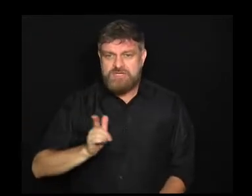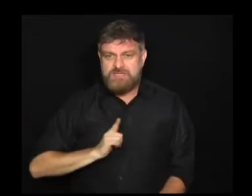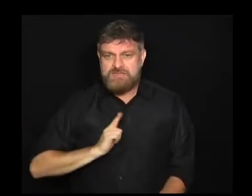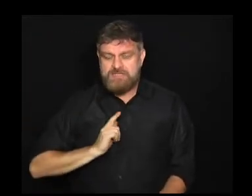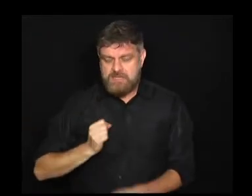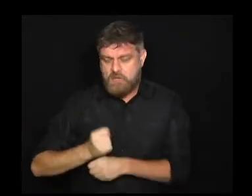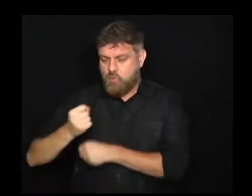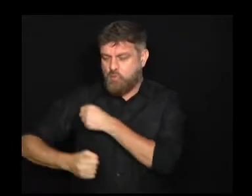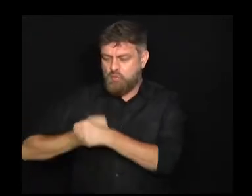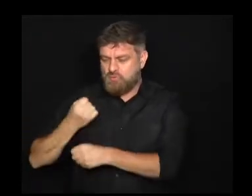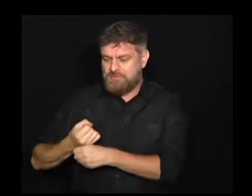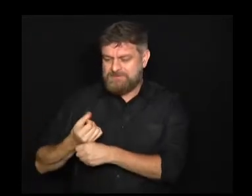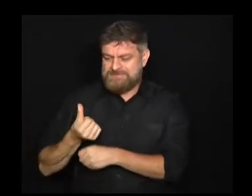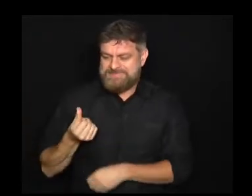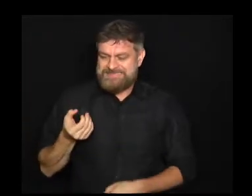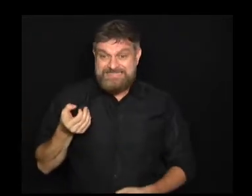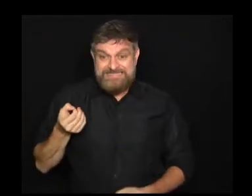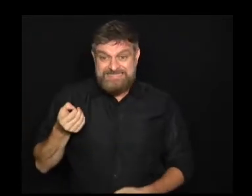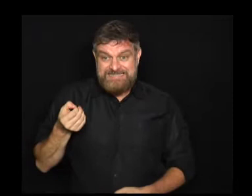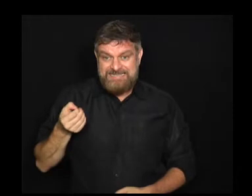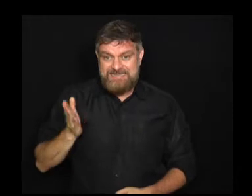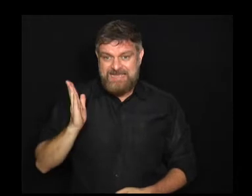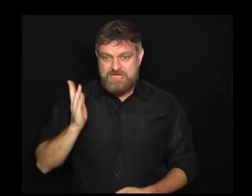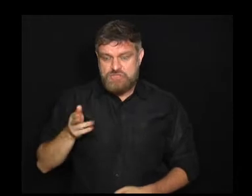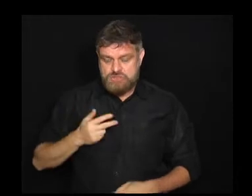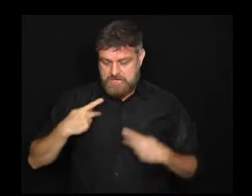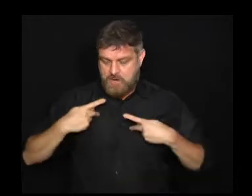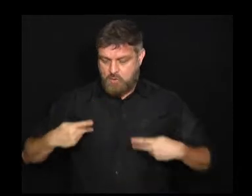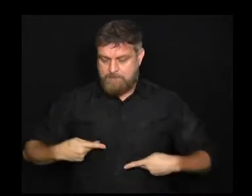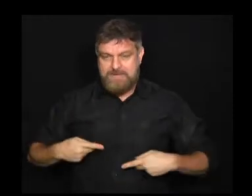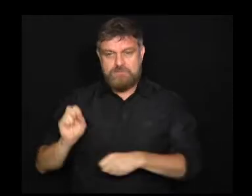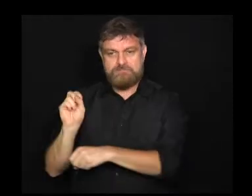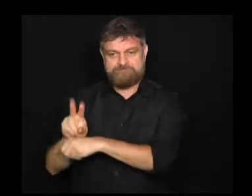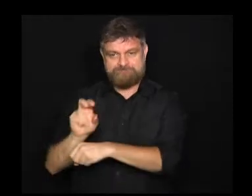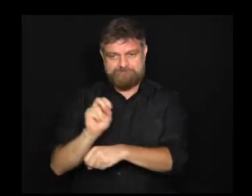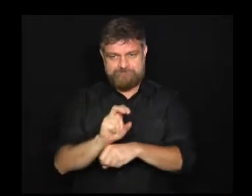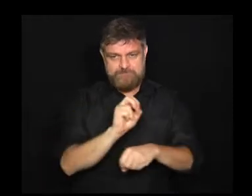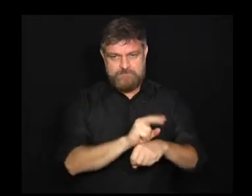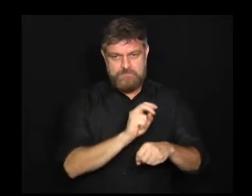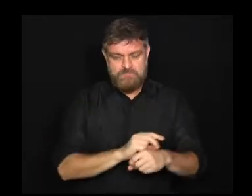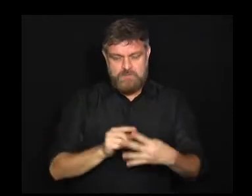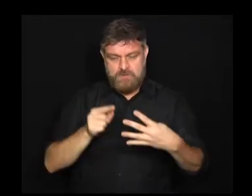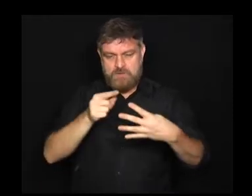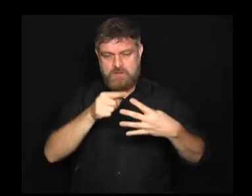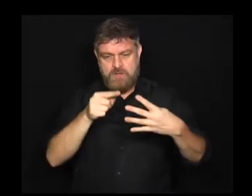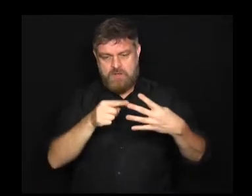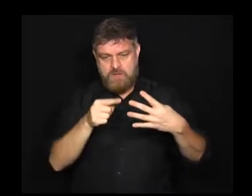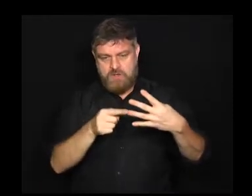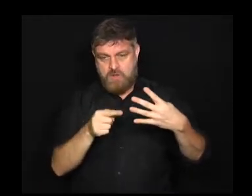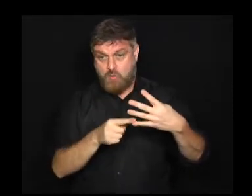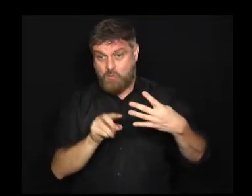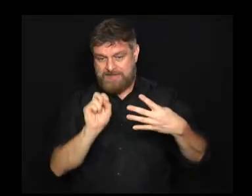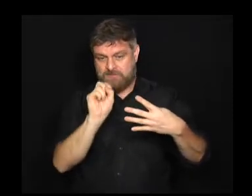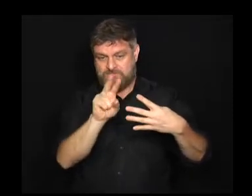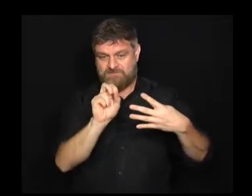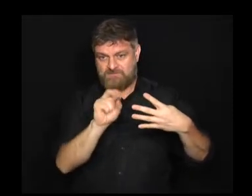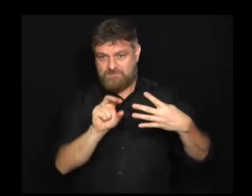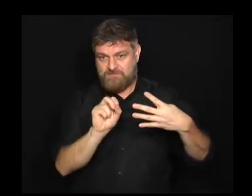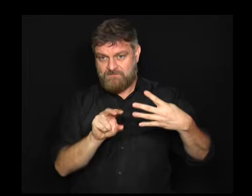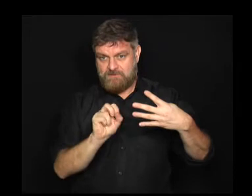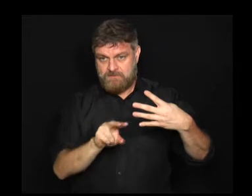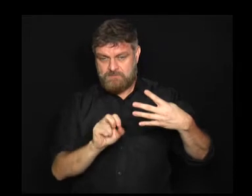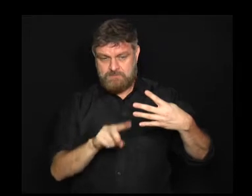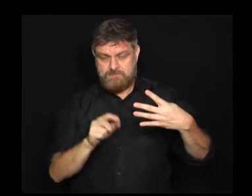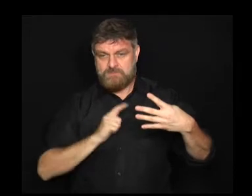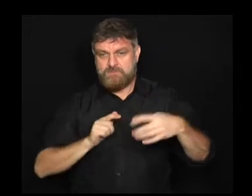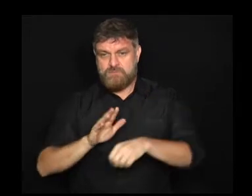de 60, e muitos deles já ocorrem entre seres humanos, né? São 4 tipos de vírus diferentes que